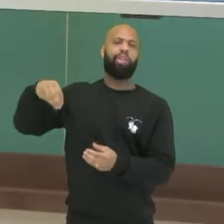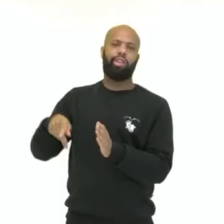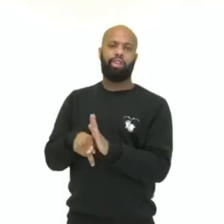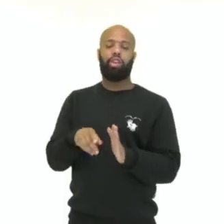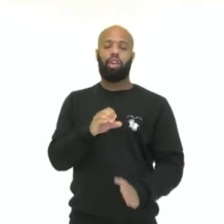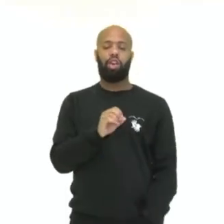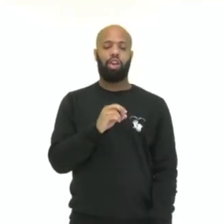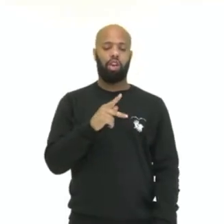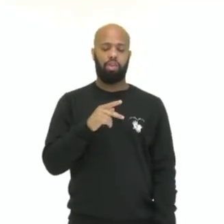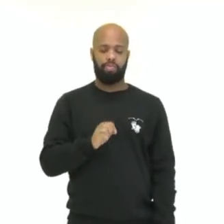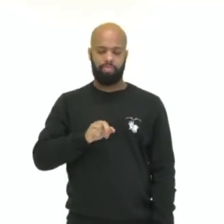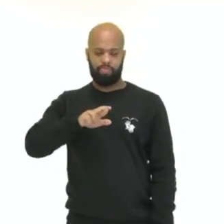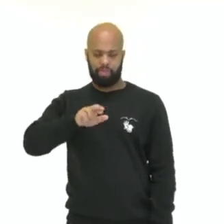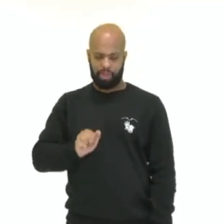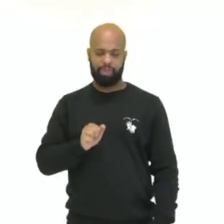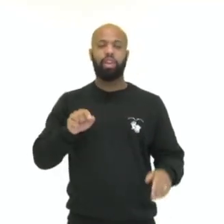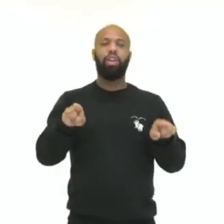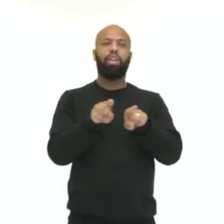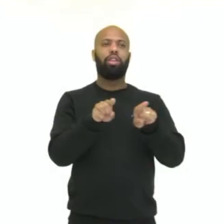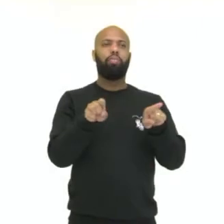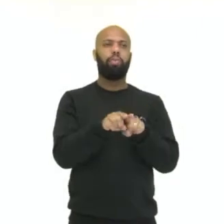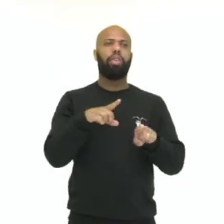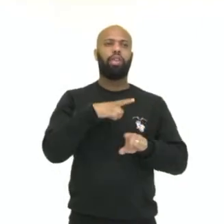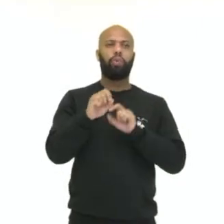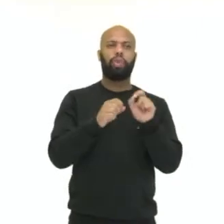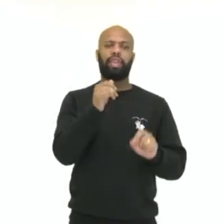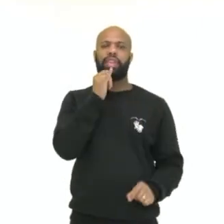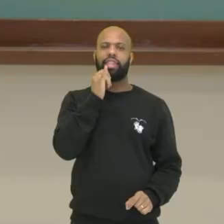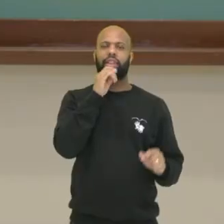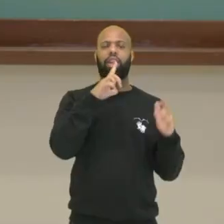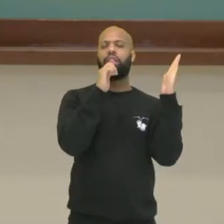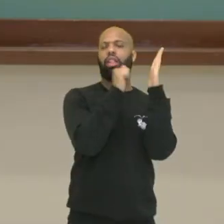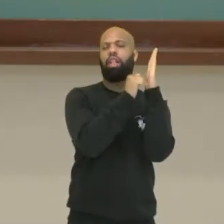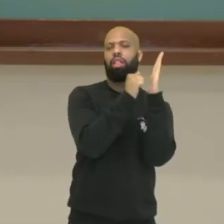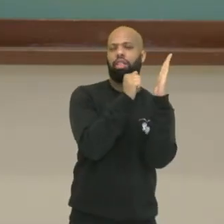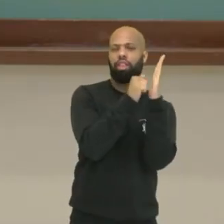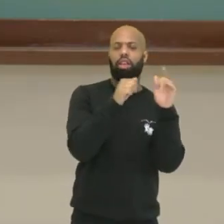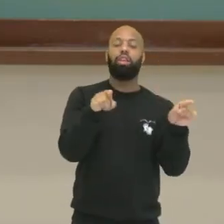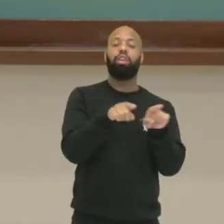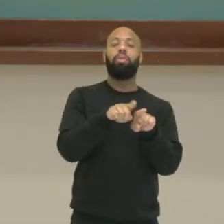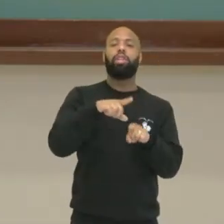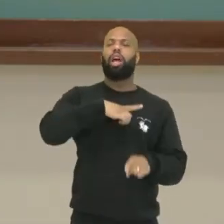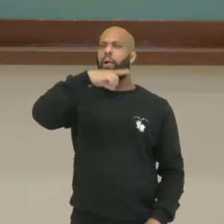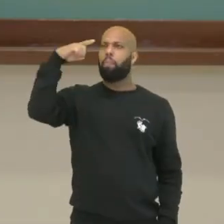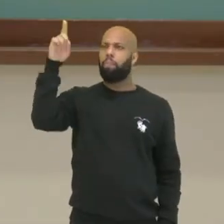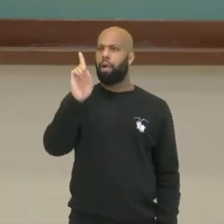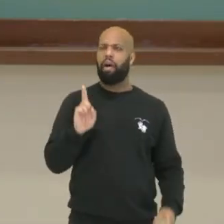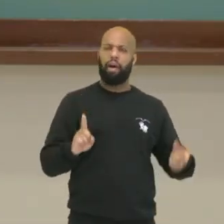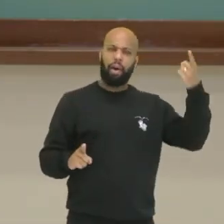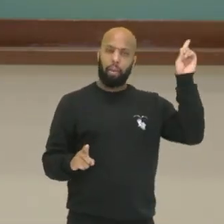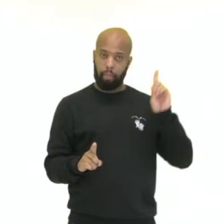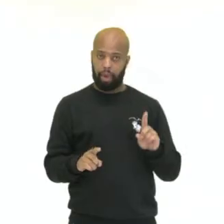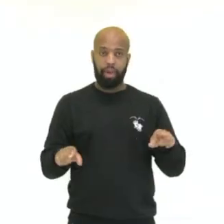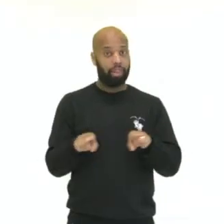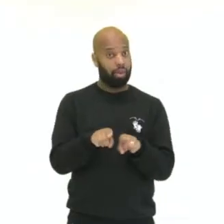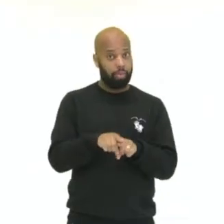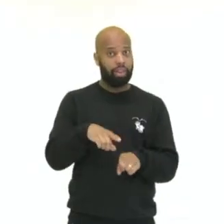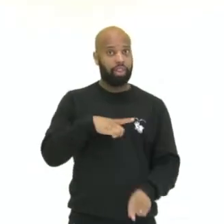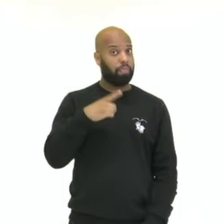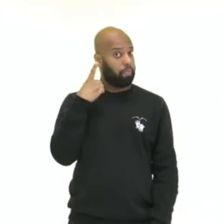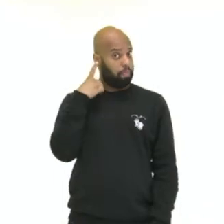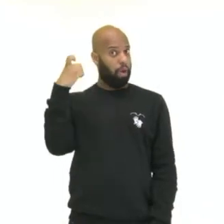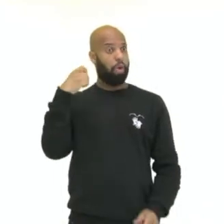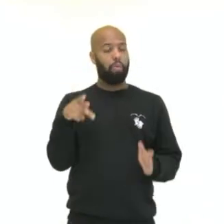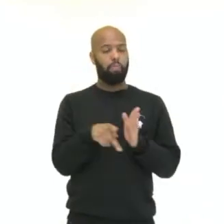que auxiliam na ambientação, a batida da porta, o som do trovão, o tiro de um revólver, nós temos também